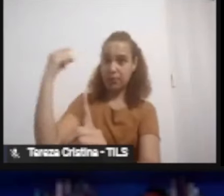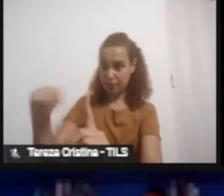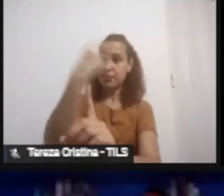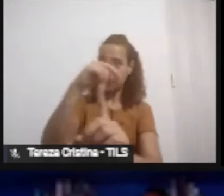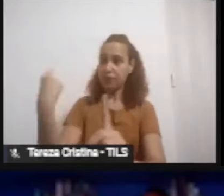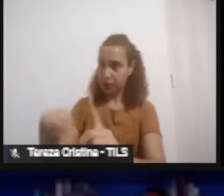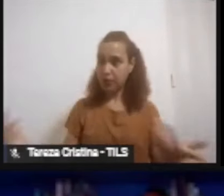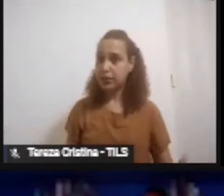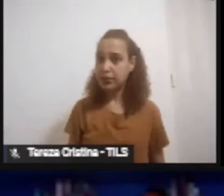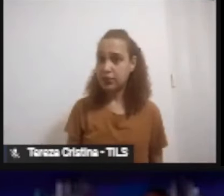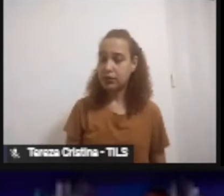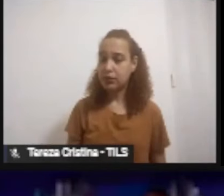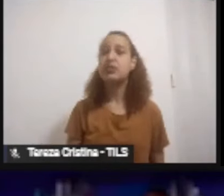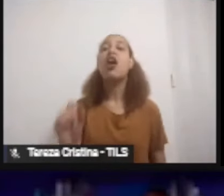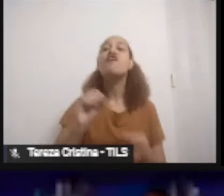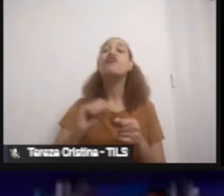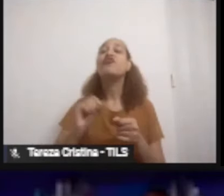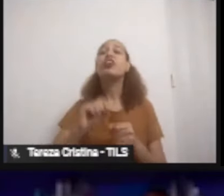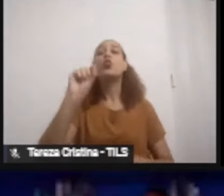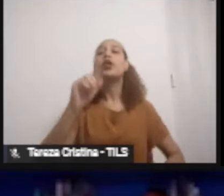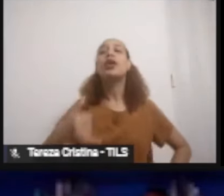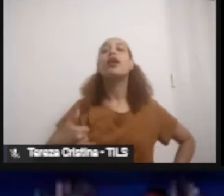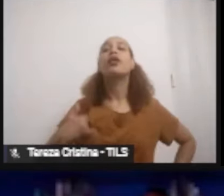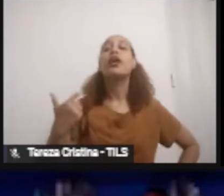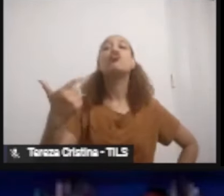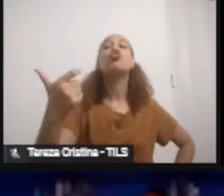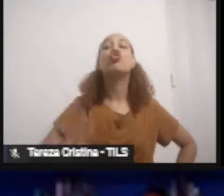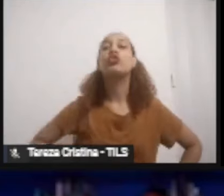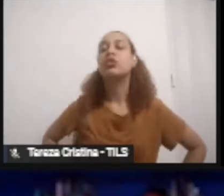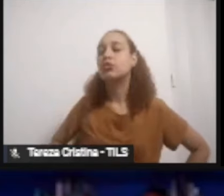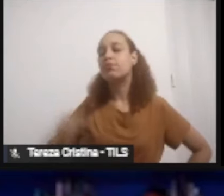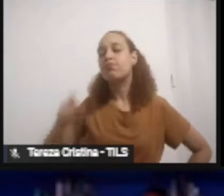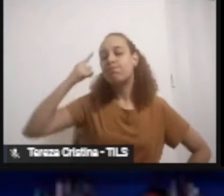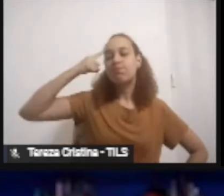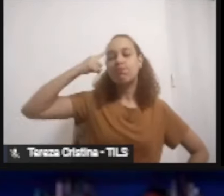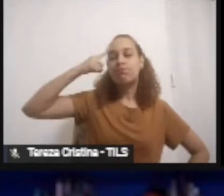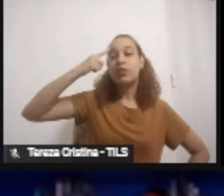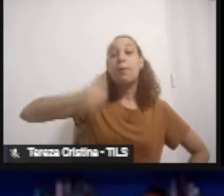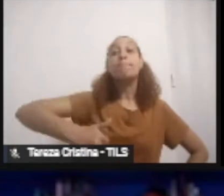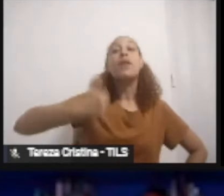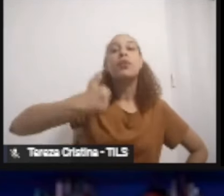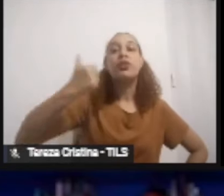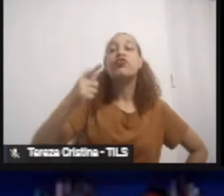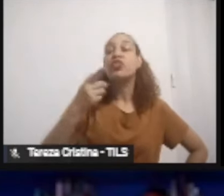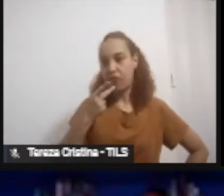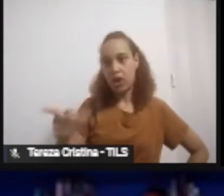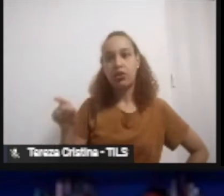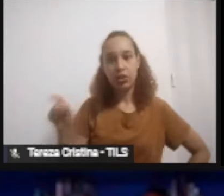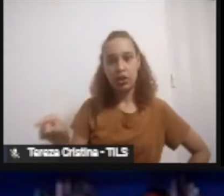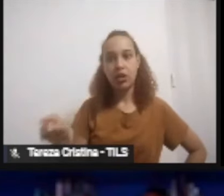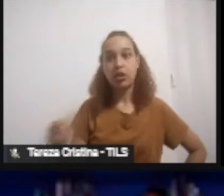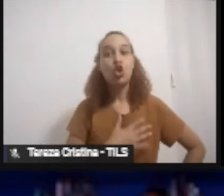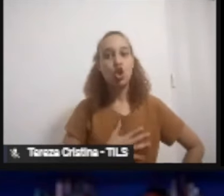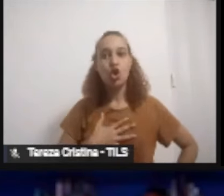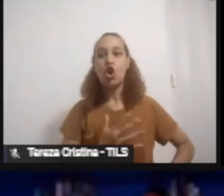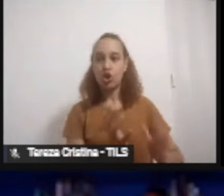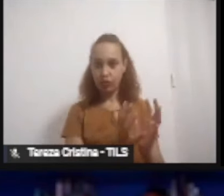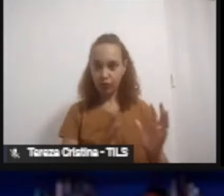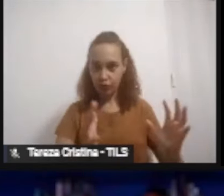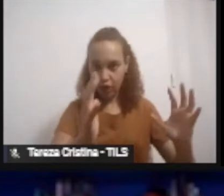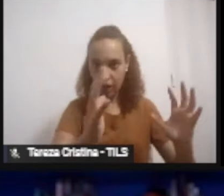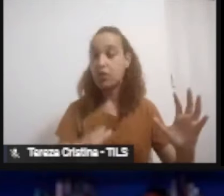O que que você pode fazer com essa criança de 12 anos? Pensa, primeiro. Você avisou antes que você gosta desse vaso, que não é